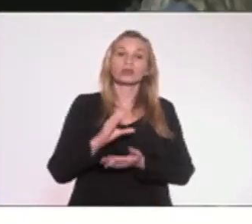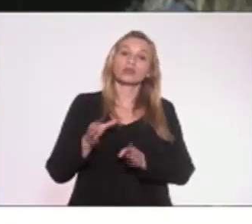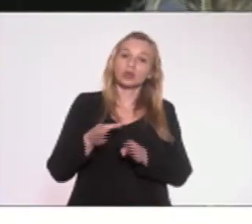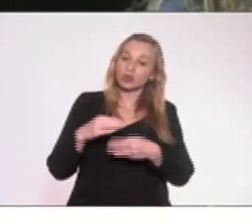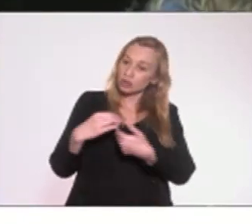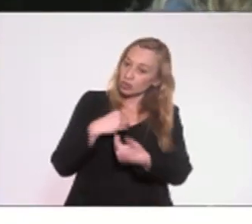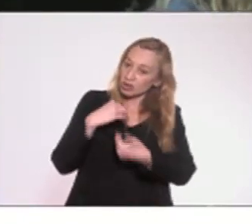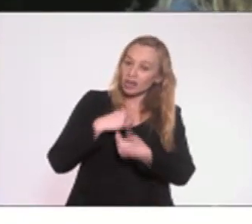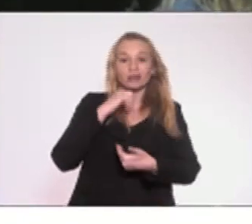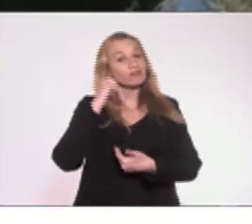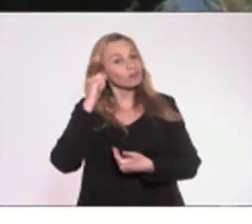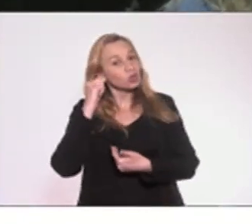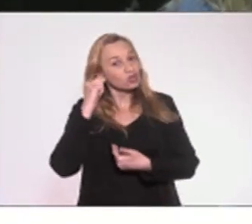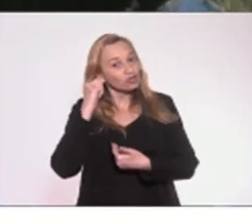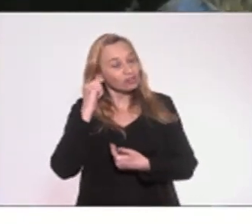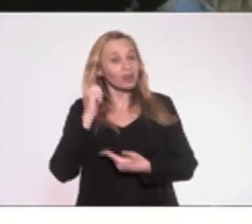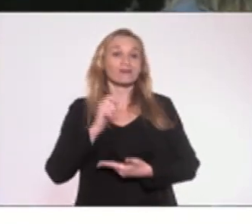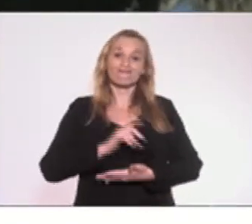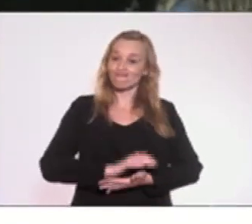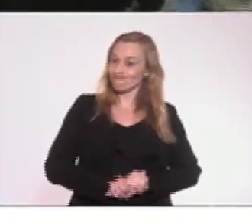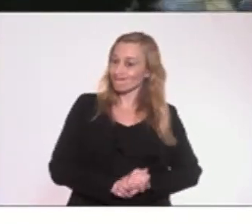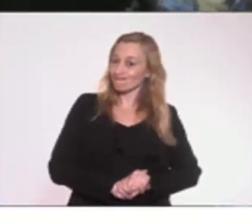pelas suas broncas. A